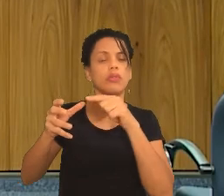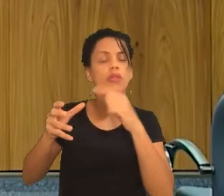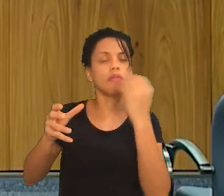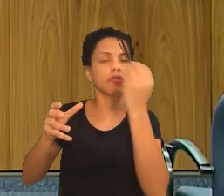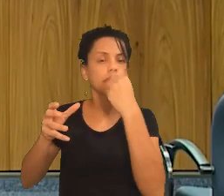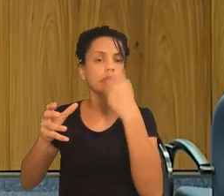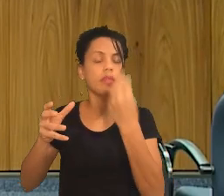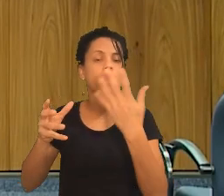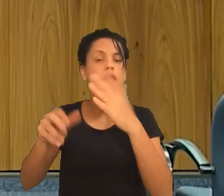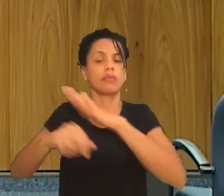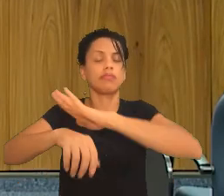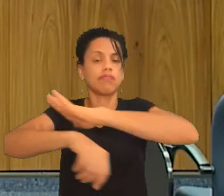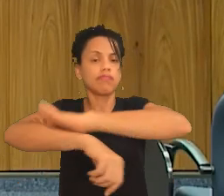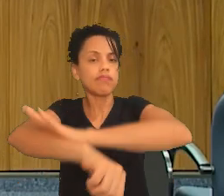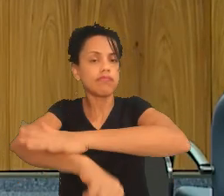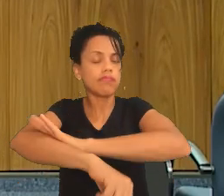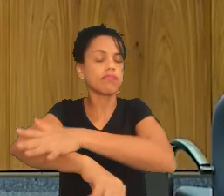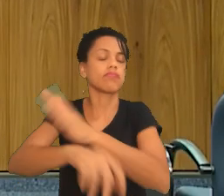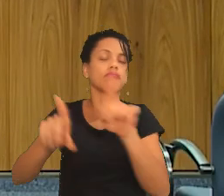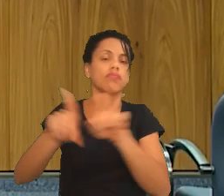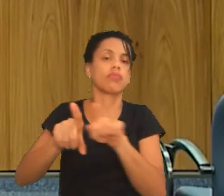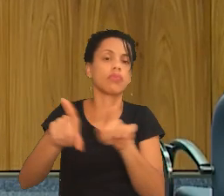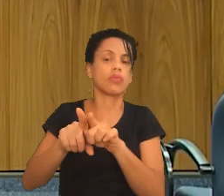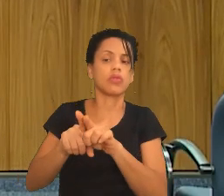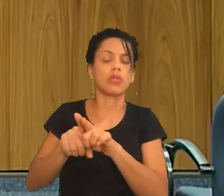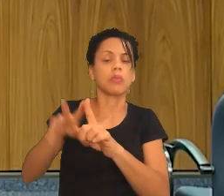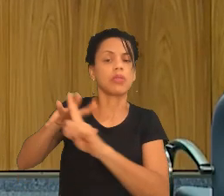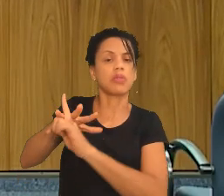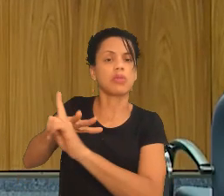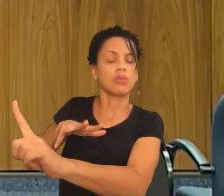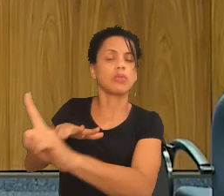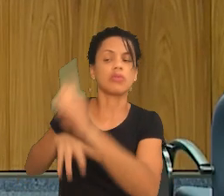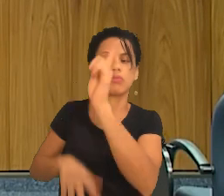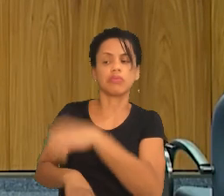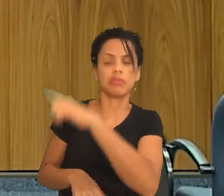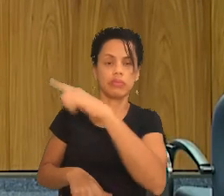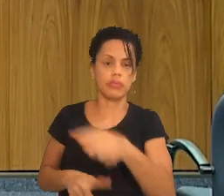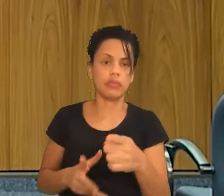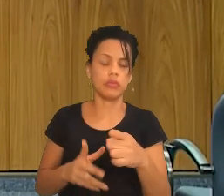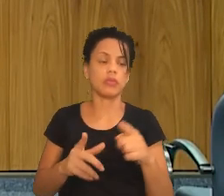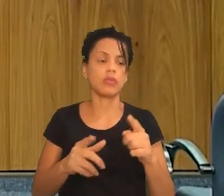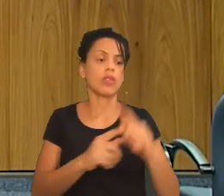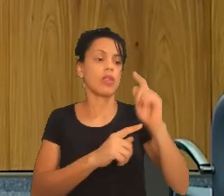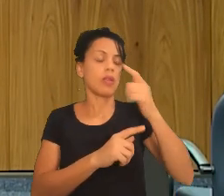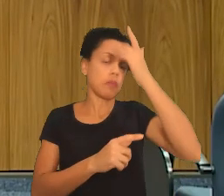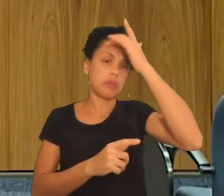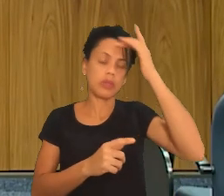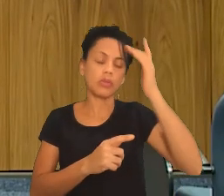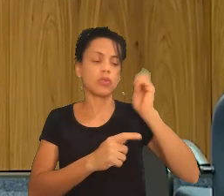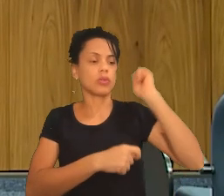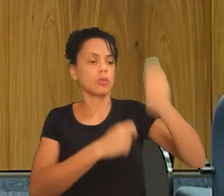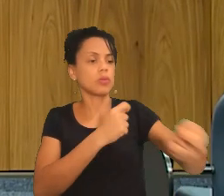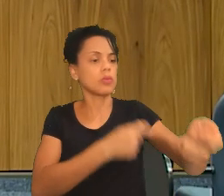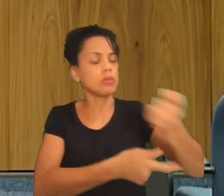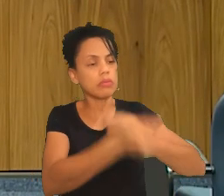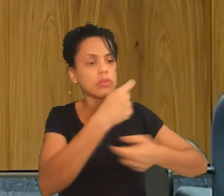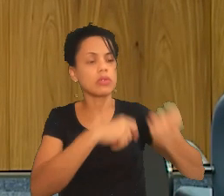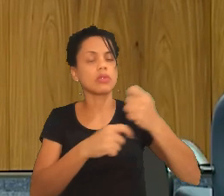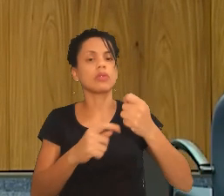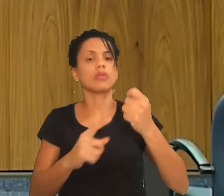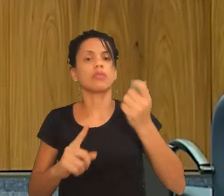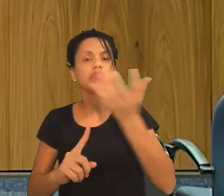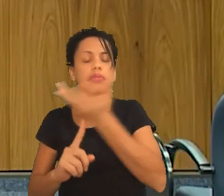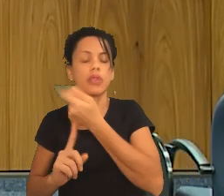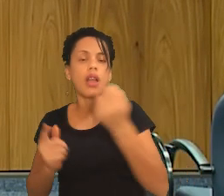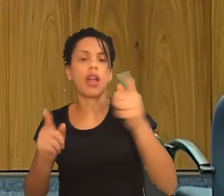discriminados, excluídos e desterrados. São pescadores artesanais, remanescentes de quilombos, povos indígenas e ribeirinhos e